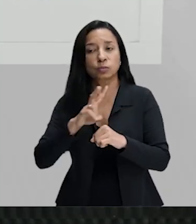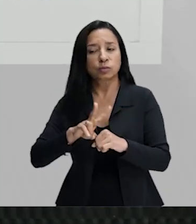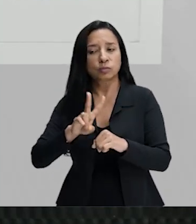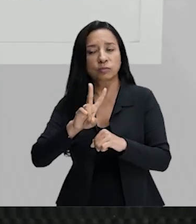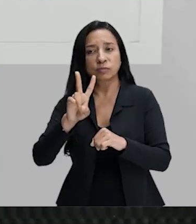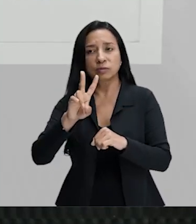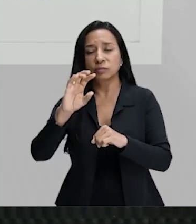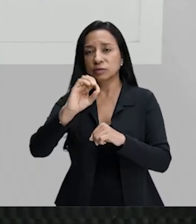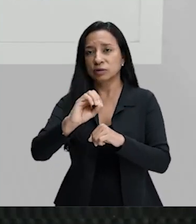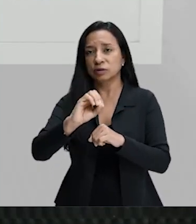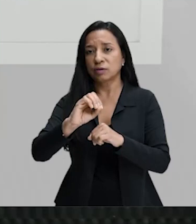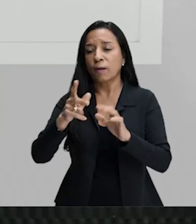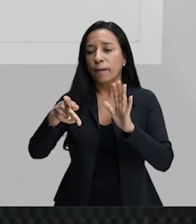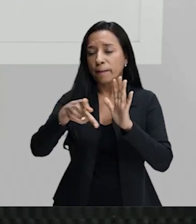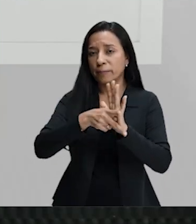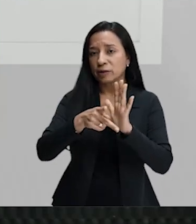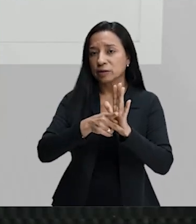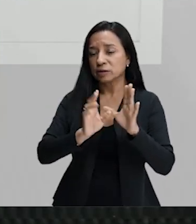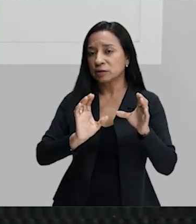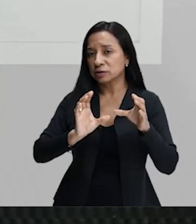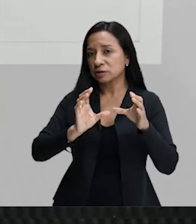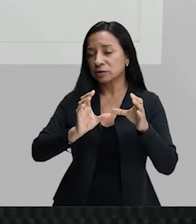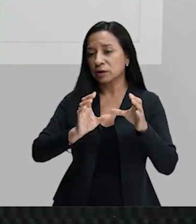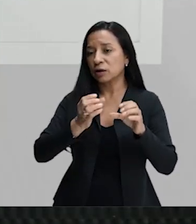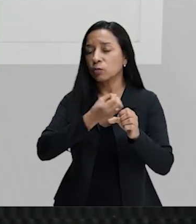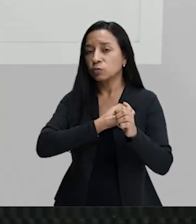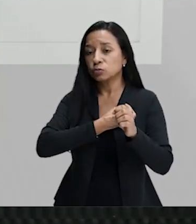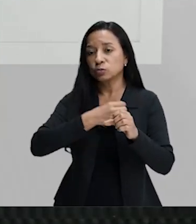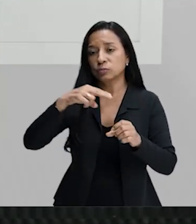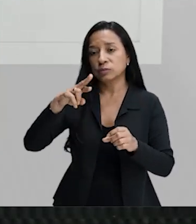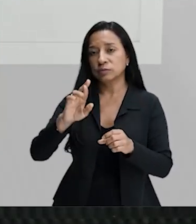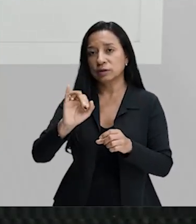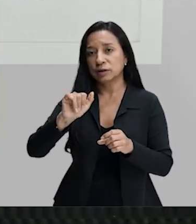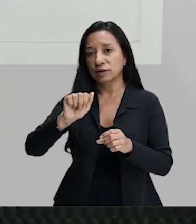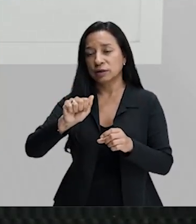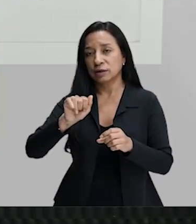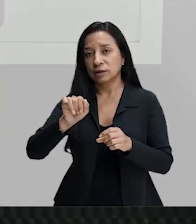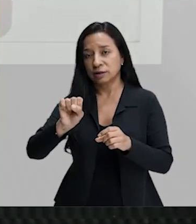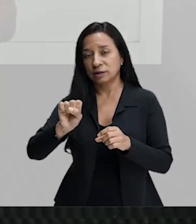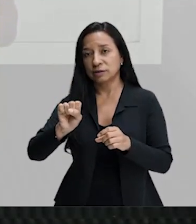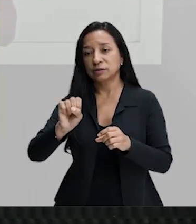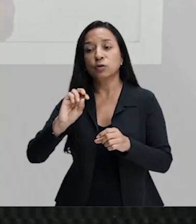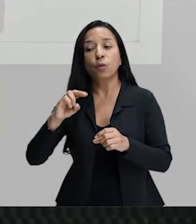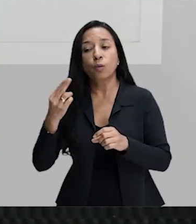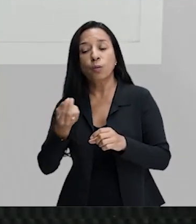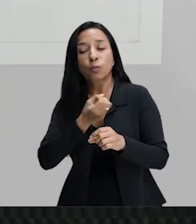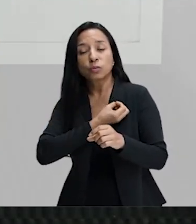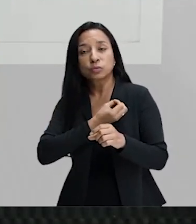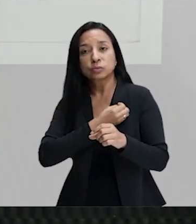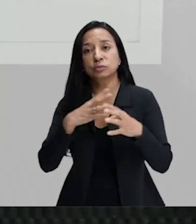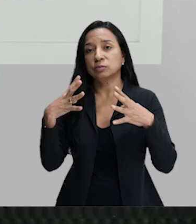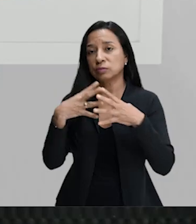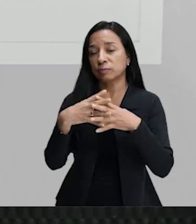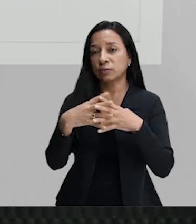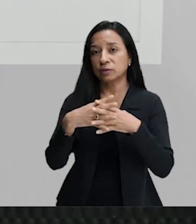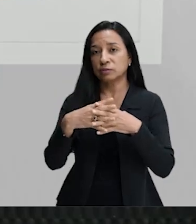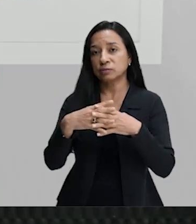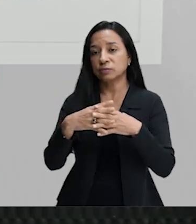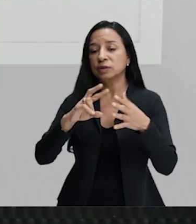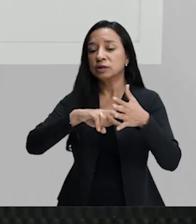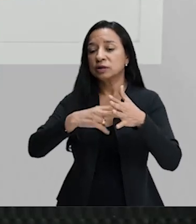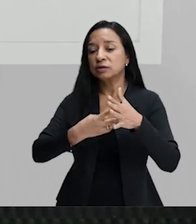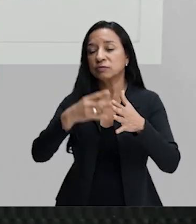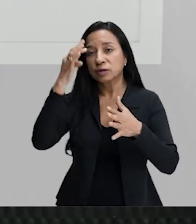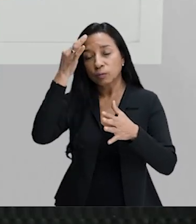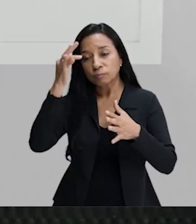pertencente aos números reais ou uma raiz pertencente aos números complexos. Tá? Então, isso aí é um teorema. Tá? E